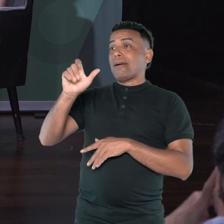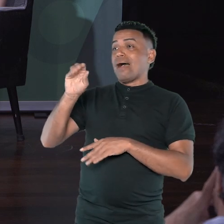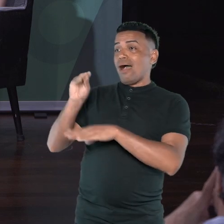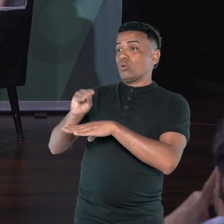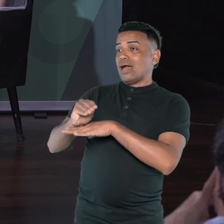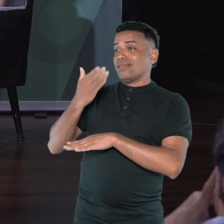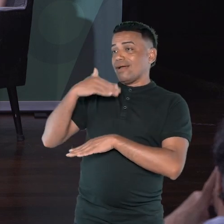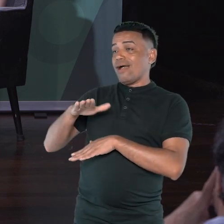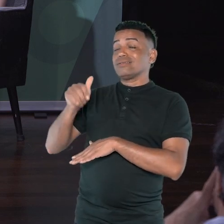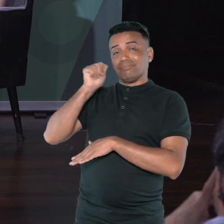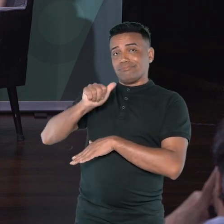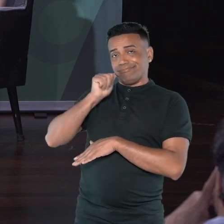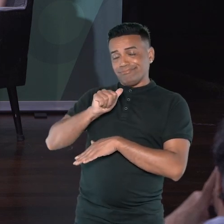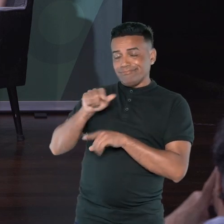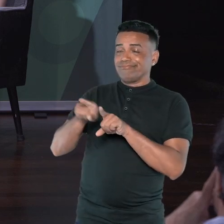babás,